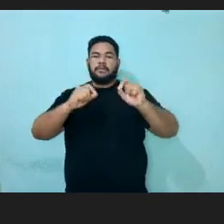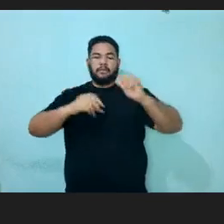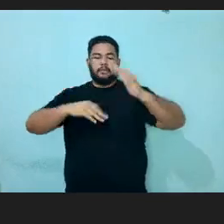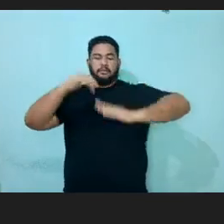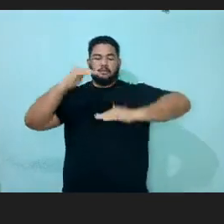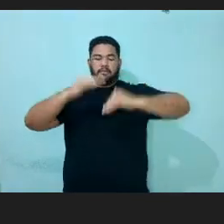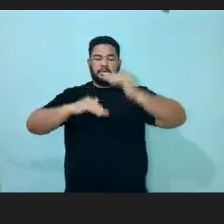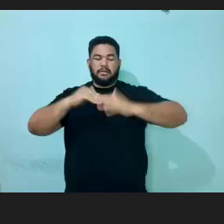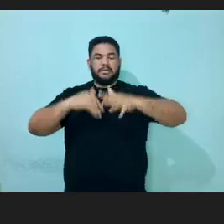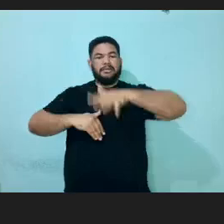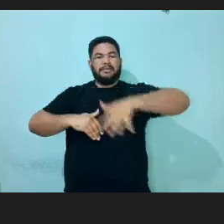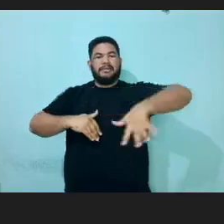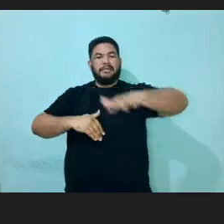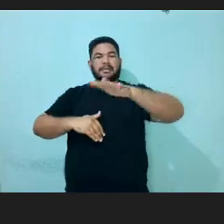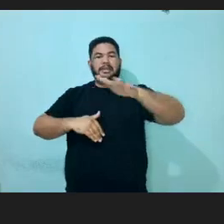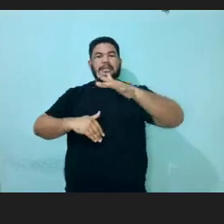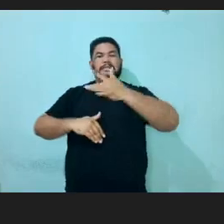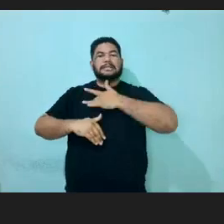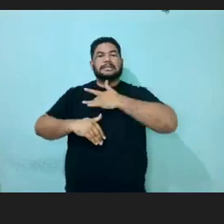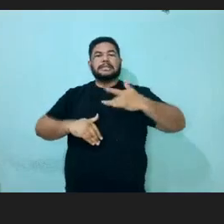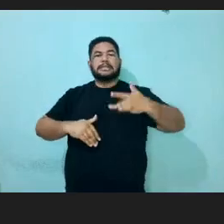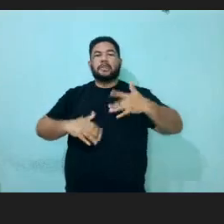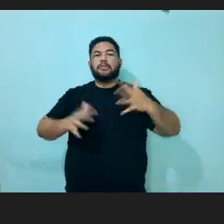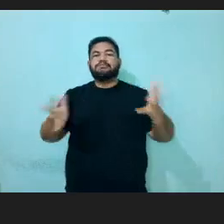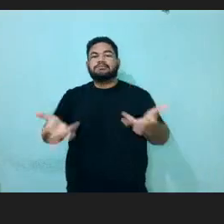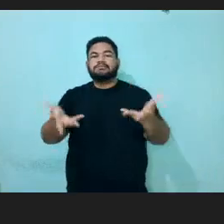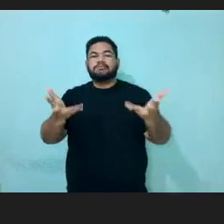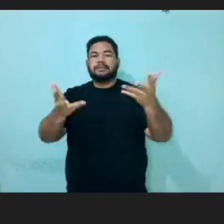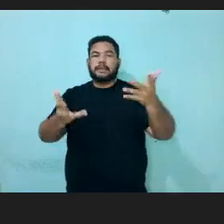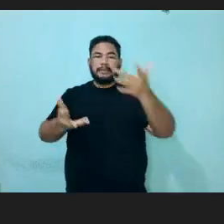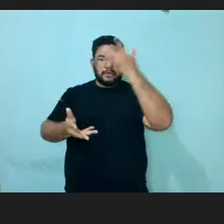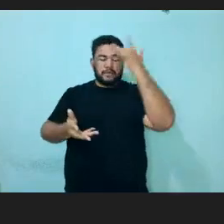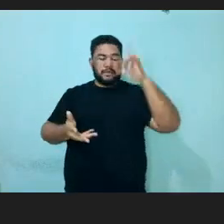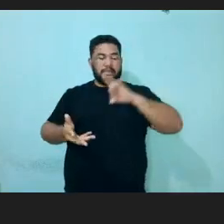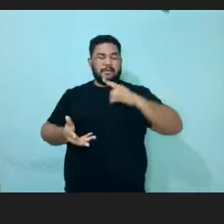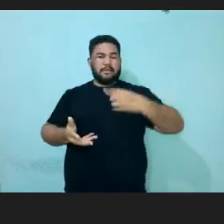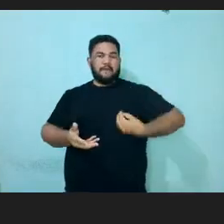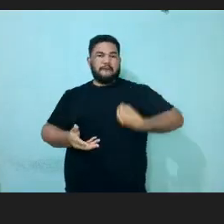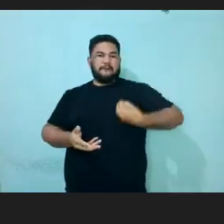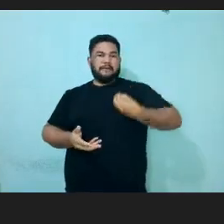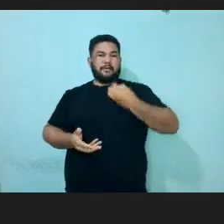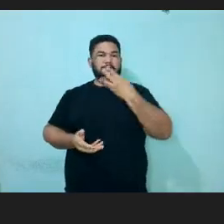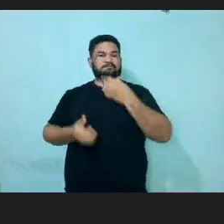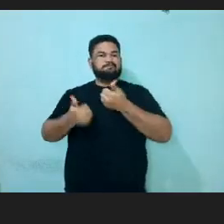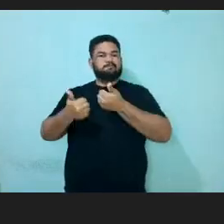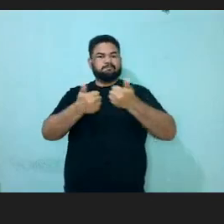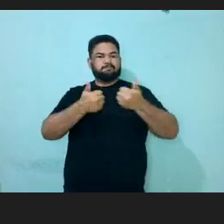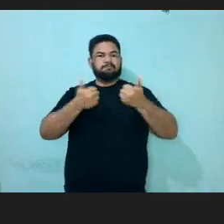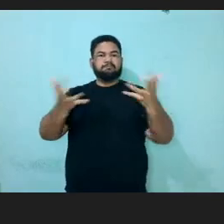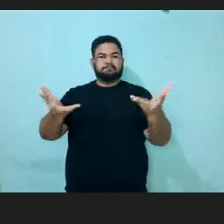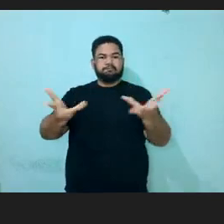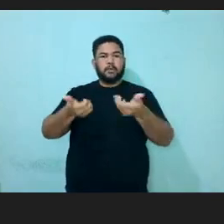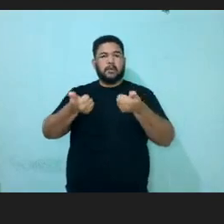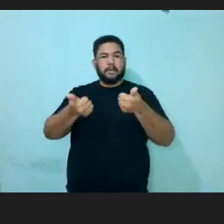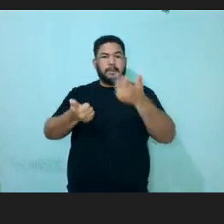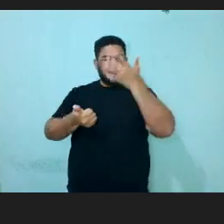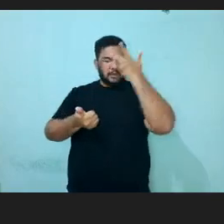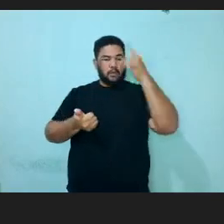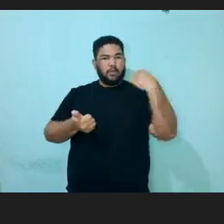saúde é promover o bem-estar e a qualidade de vida das pessoas com que a gente tem acesso, que a gente tem